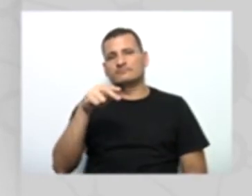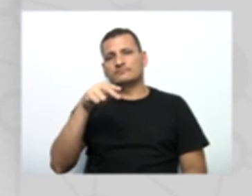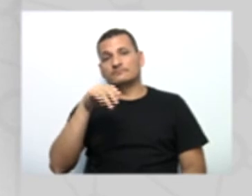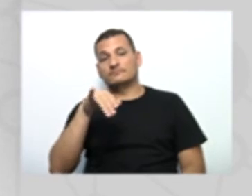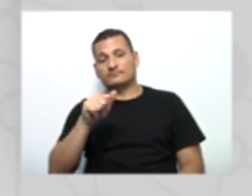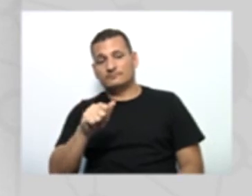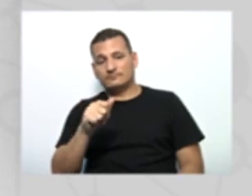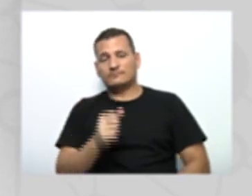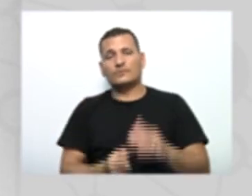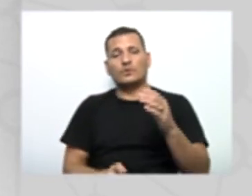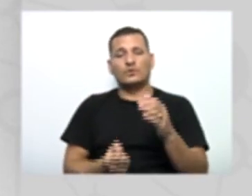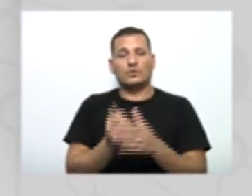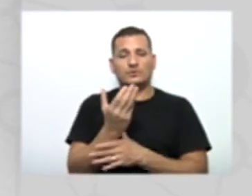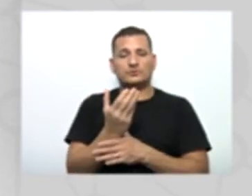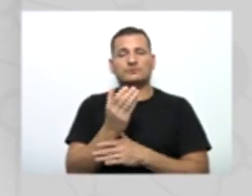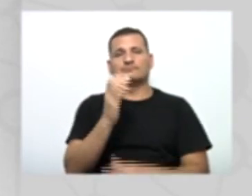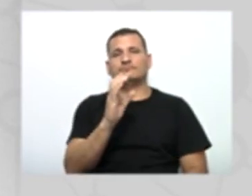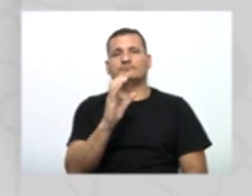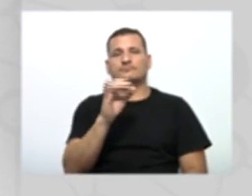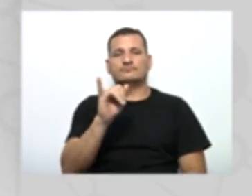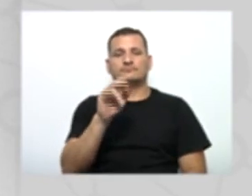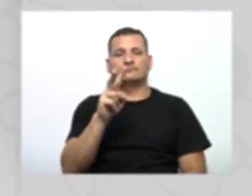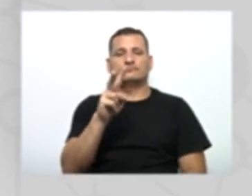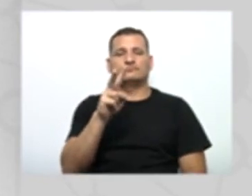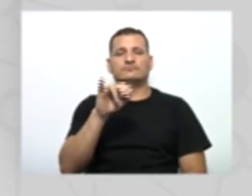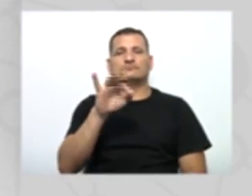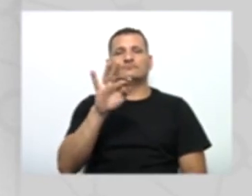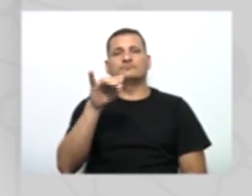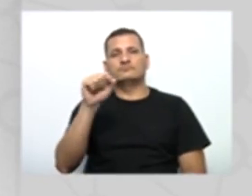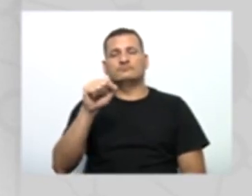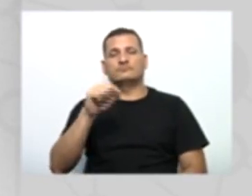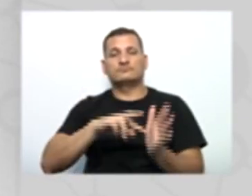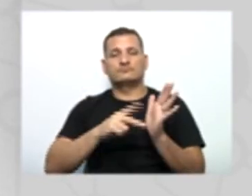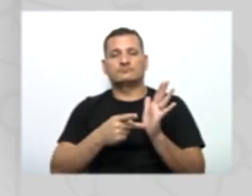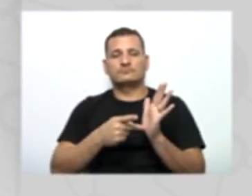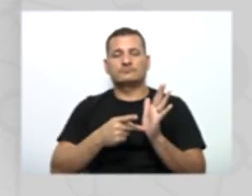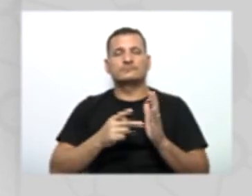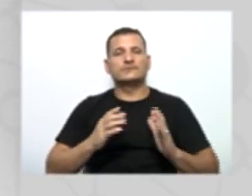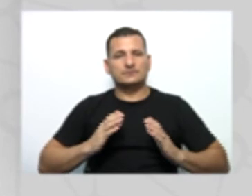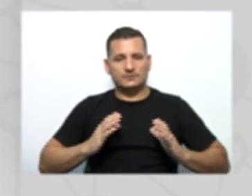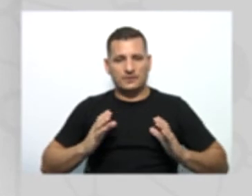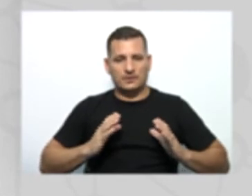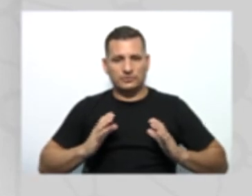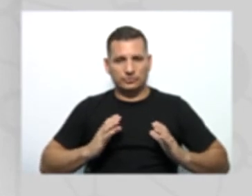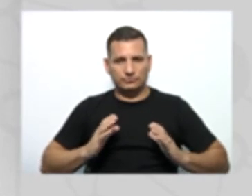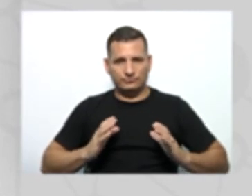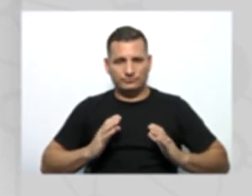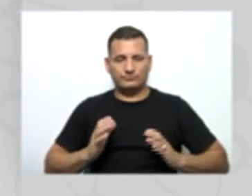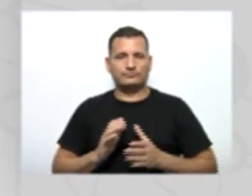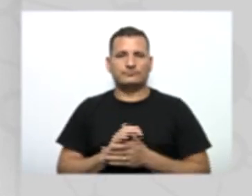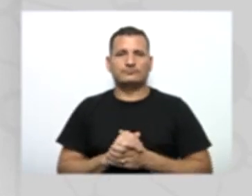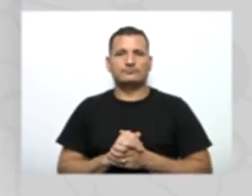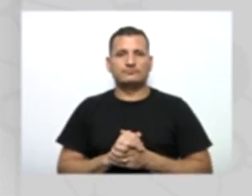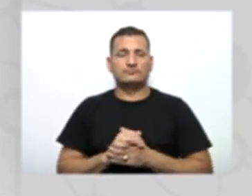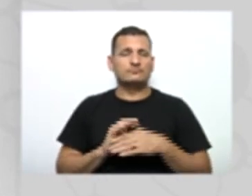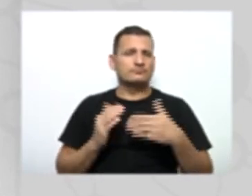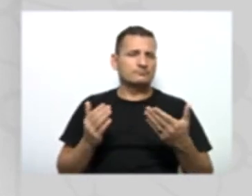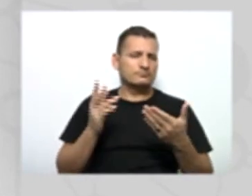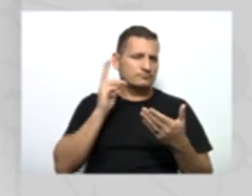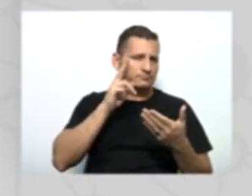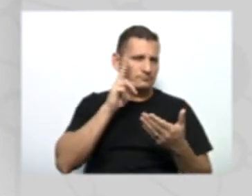a palavra civitas, que significava cidade. Nesse momento que nós estamos falando, lembrando na